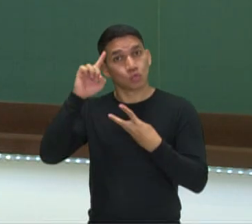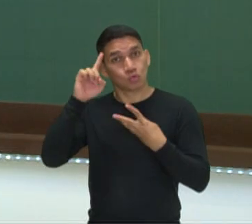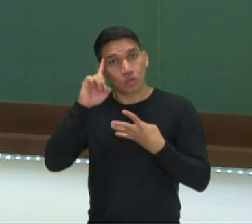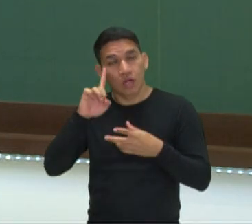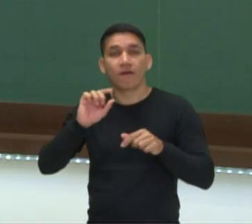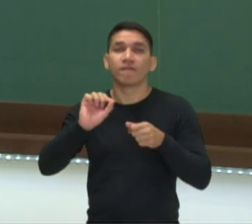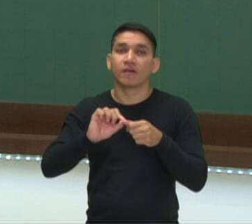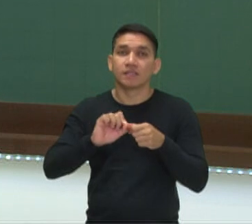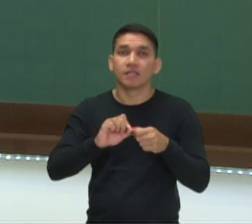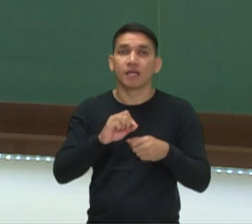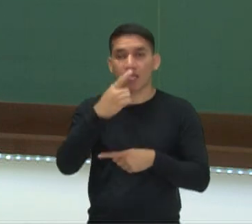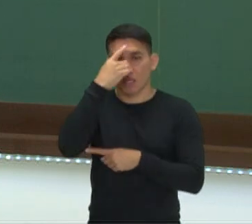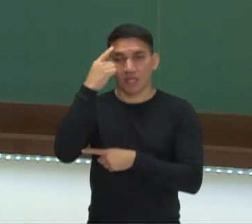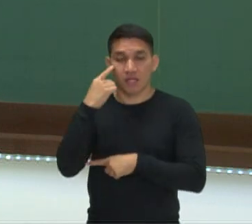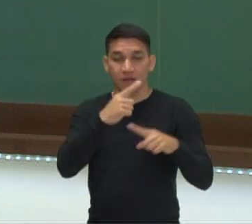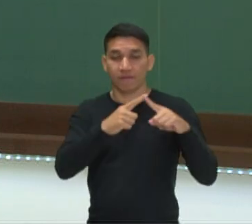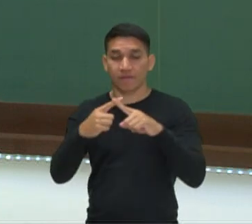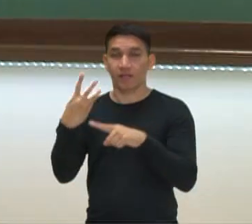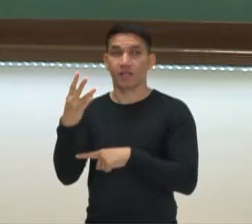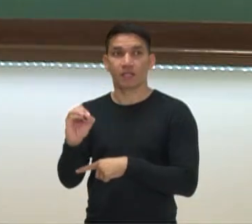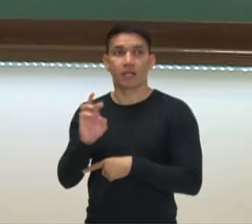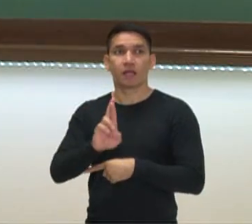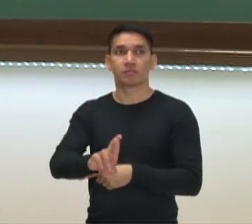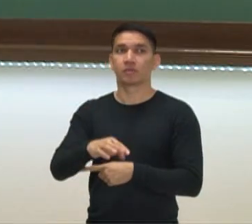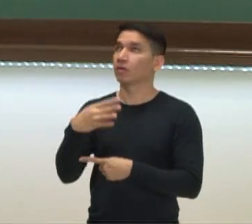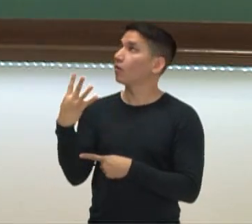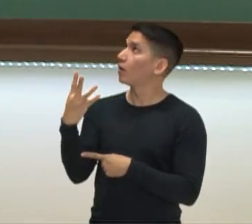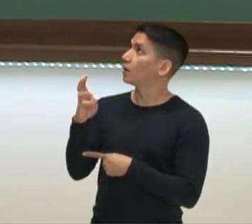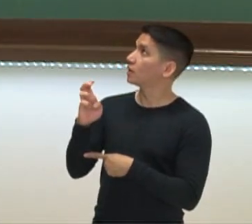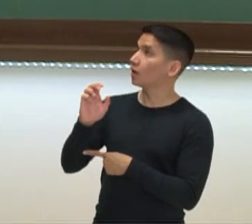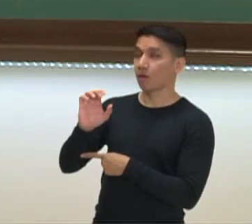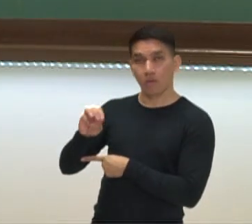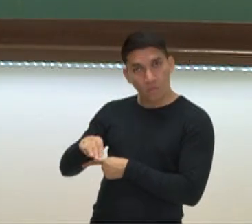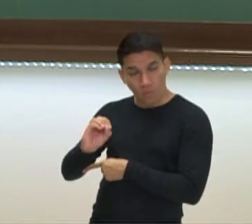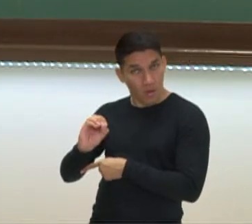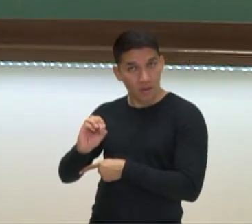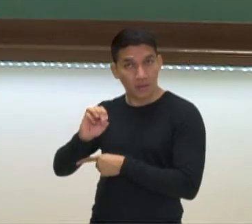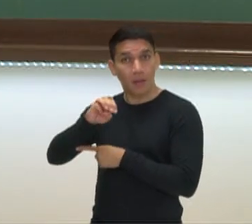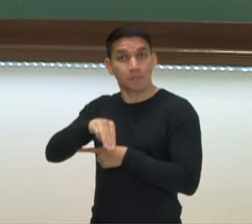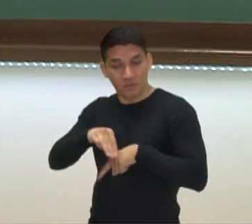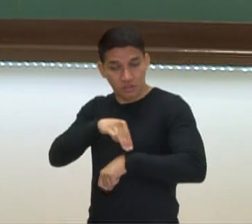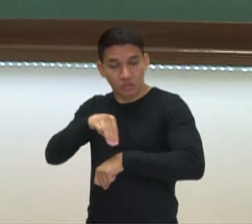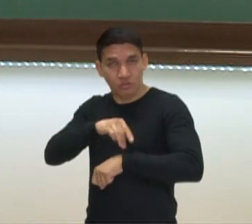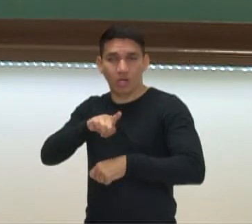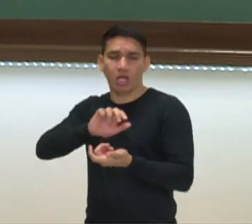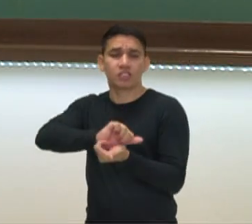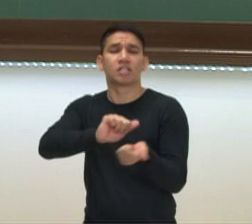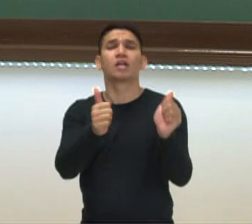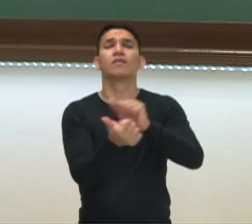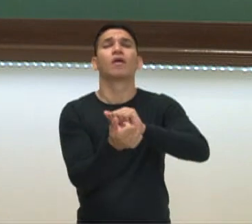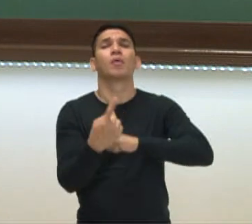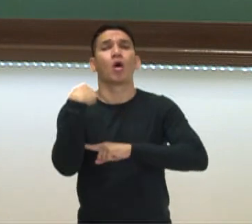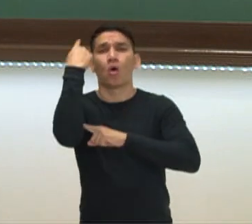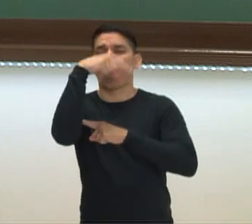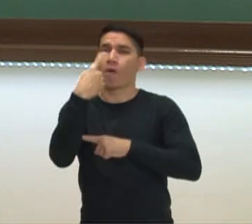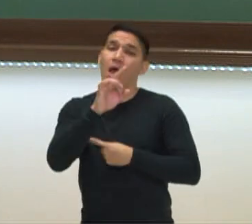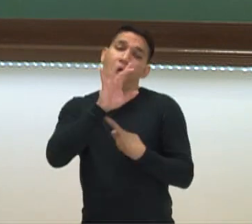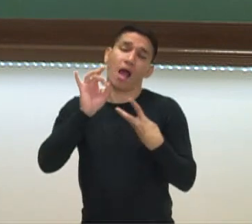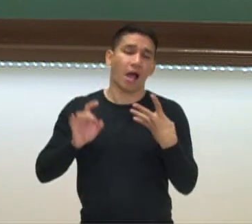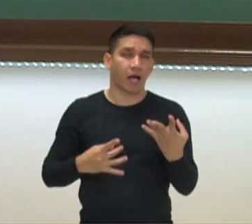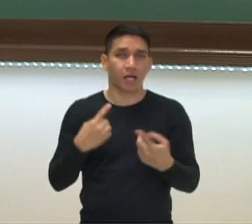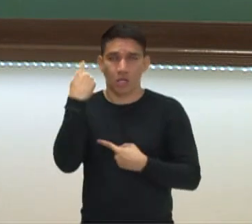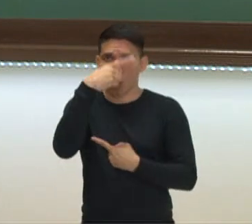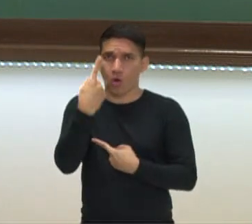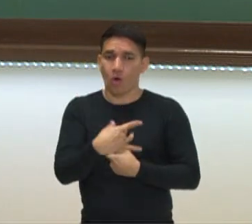vezes 30, 450 minutos. Aí você transforma 450 minutos em hora, que não é muito difícil, né? Cada hora tem 60